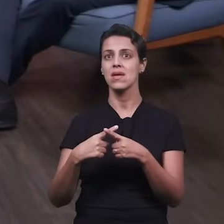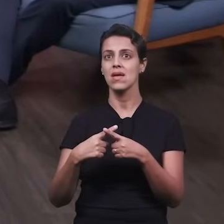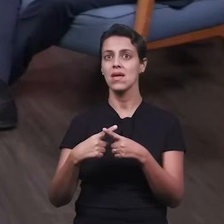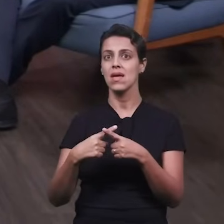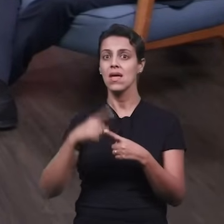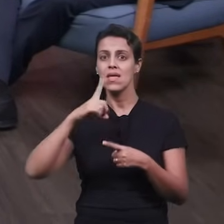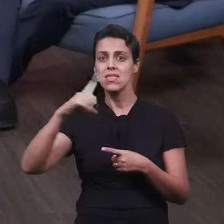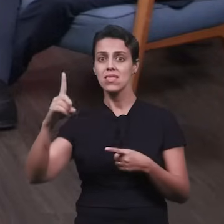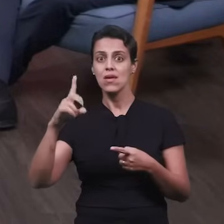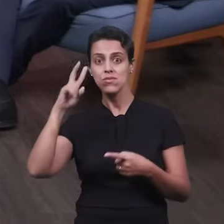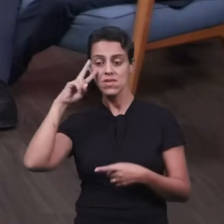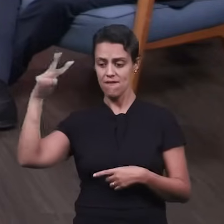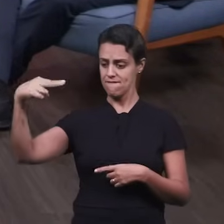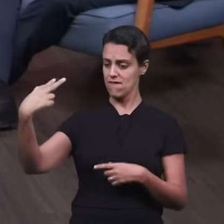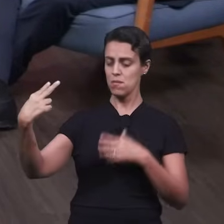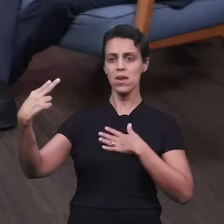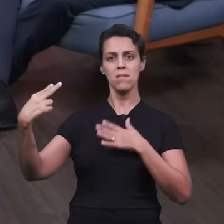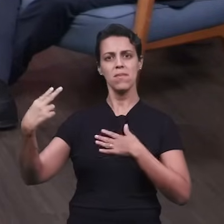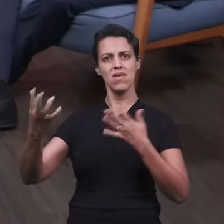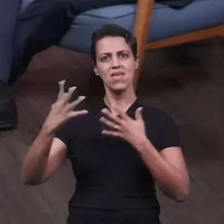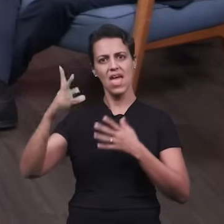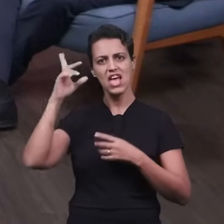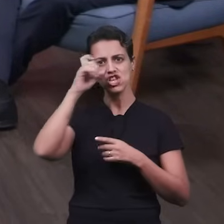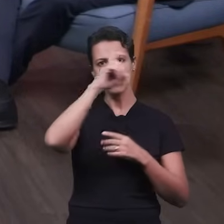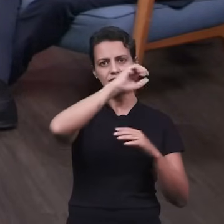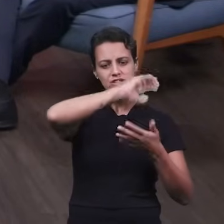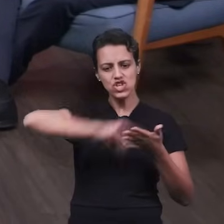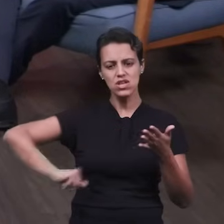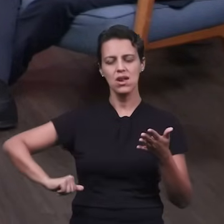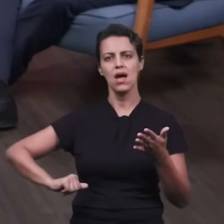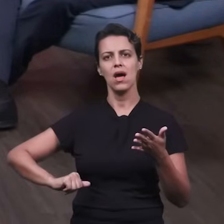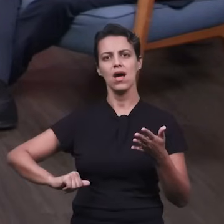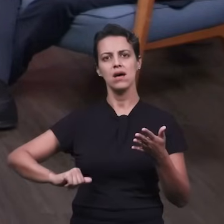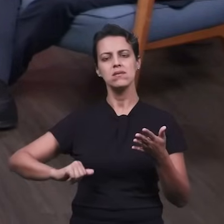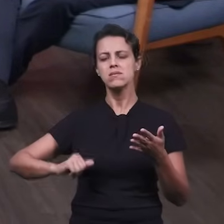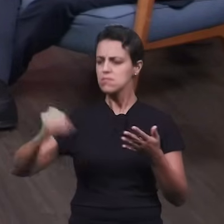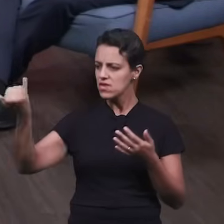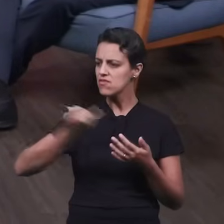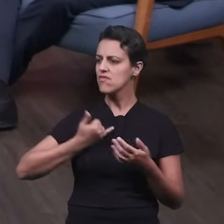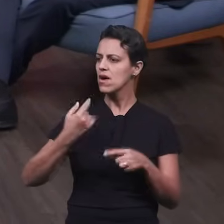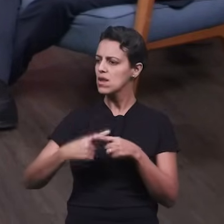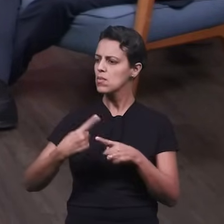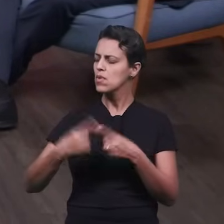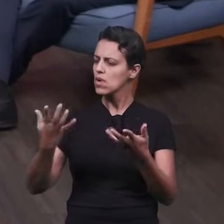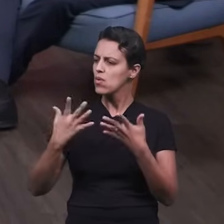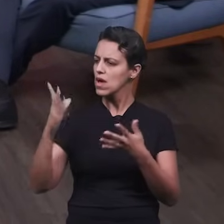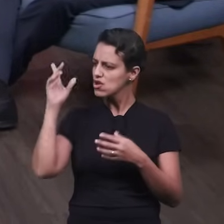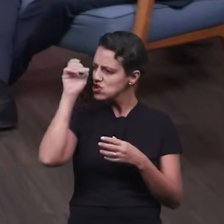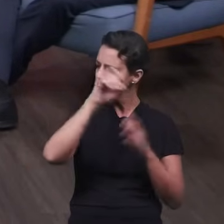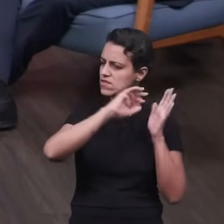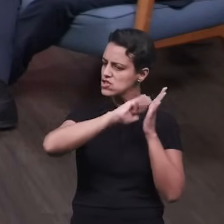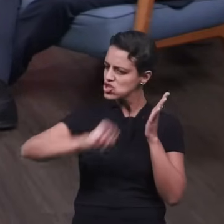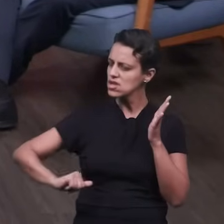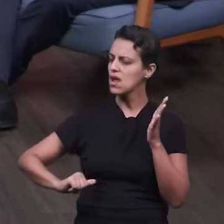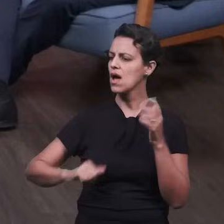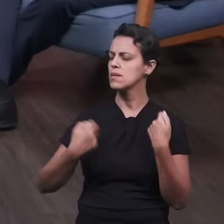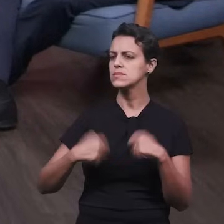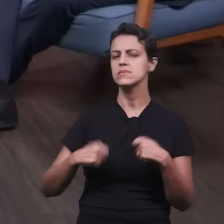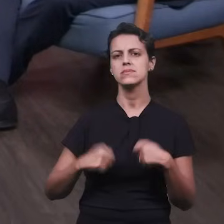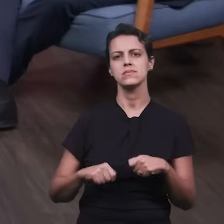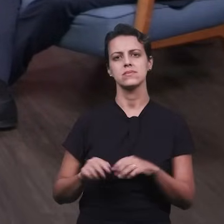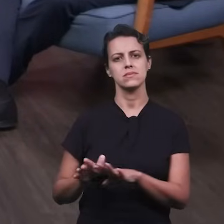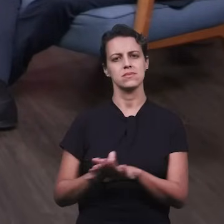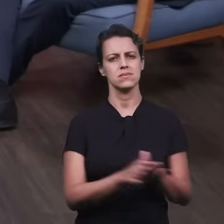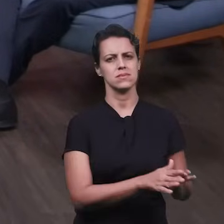vendo. Se Deus mostrou é porque Ele quer me tirar da dificuldade. Então fala logo que eu vou sair dela imediatamente, começar a fazer, tá entendendo? É a